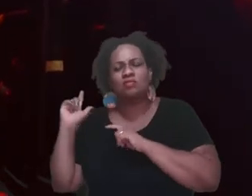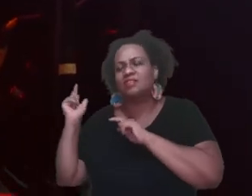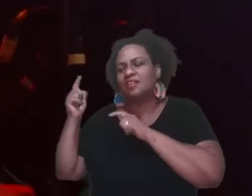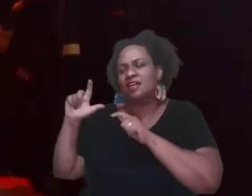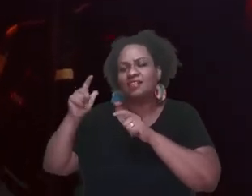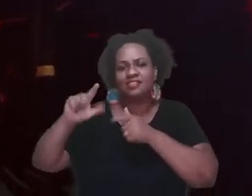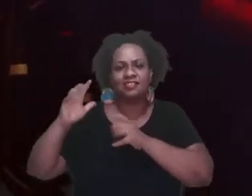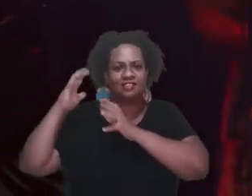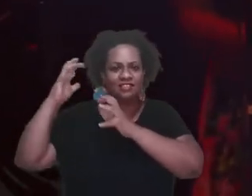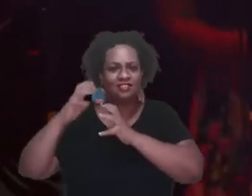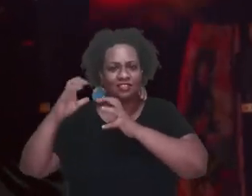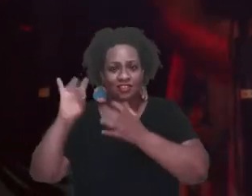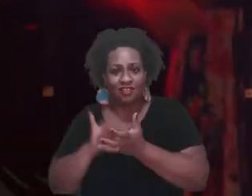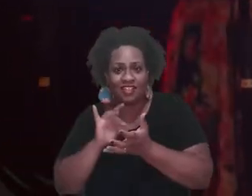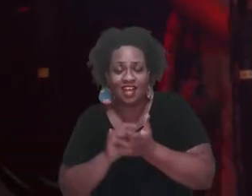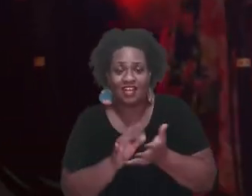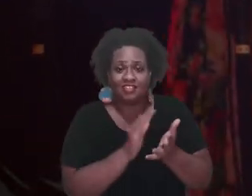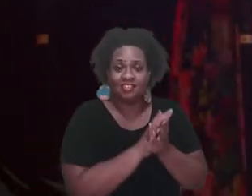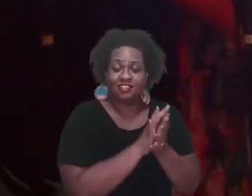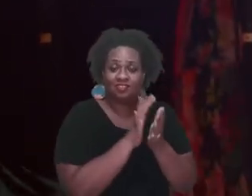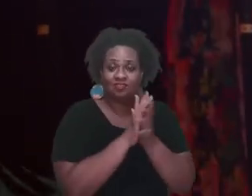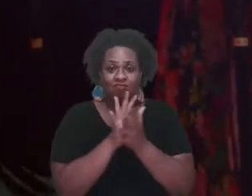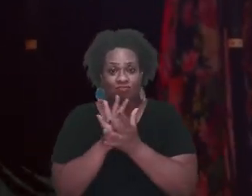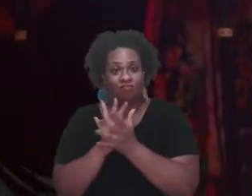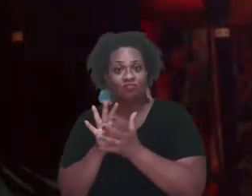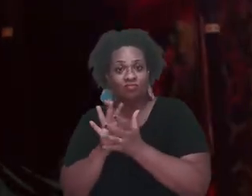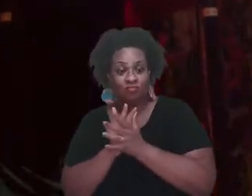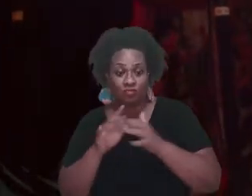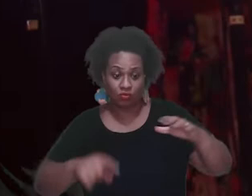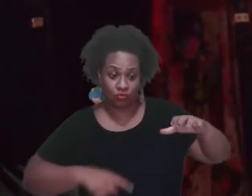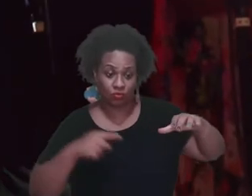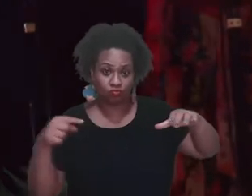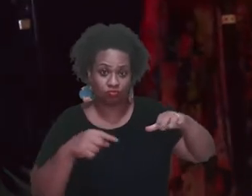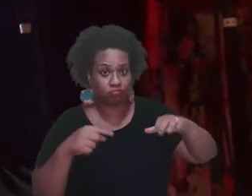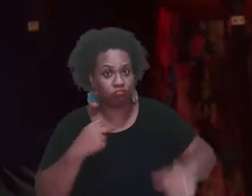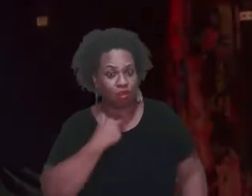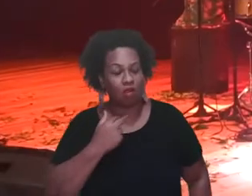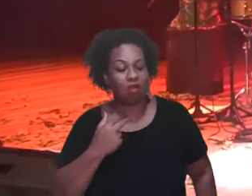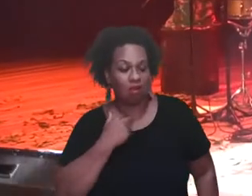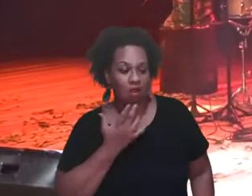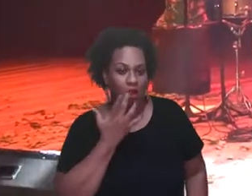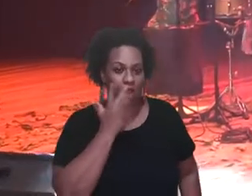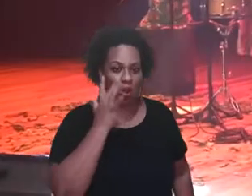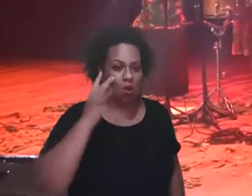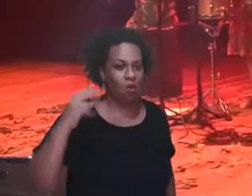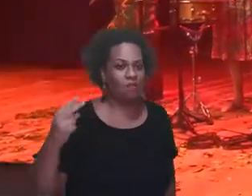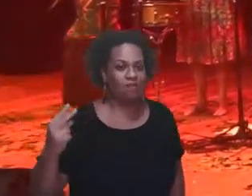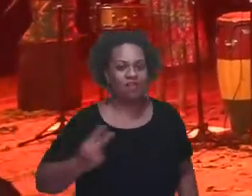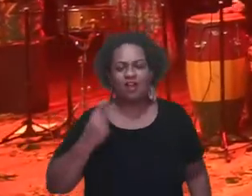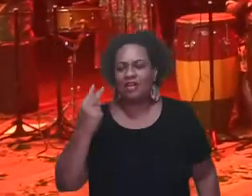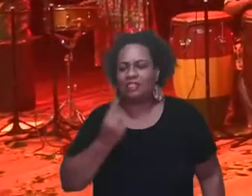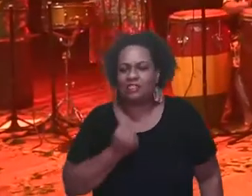puxa o povo 70 horas vão as Isso é uma falta de Alô ter não pulo esse bom que se vamo vale